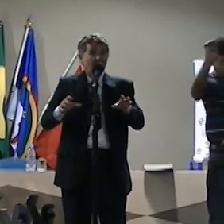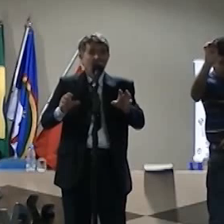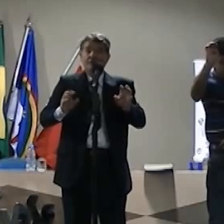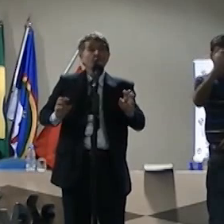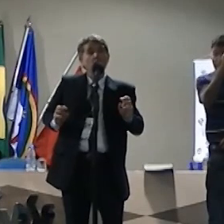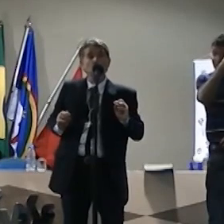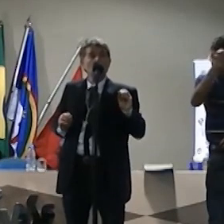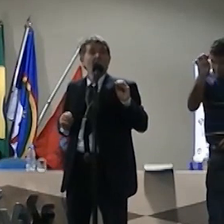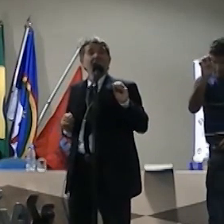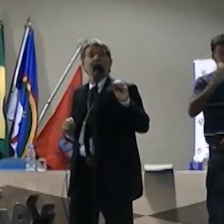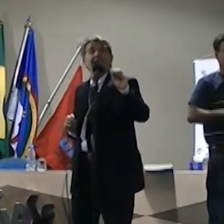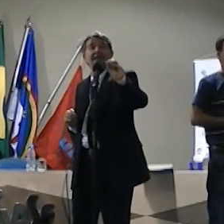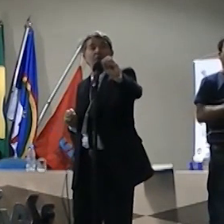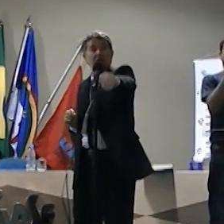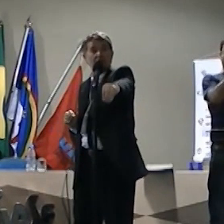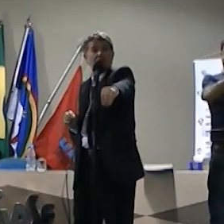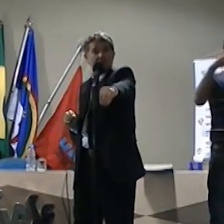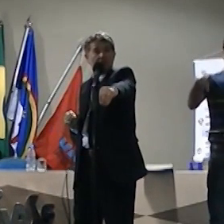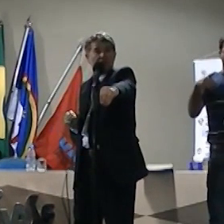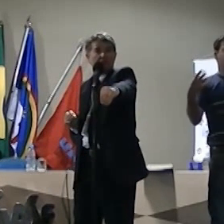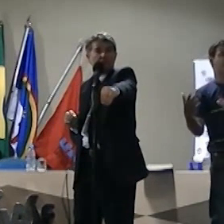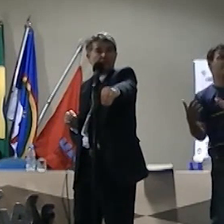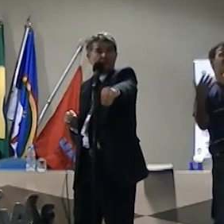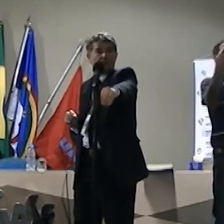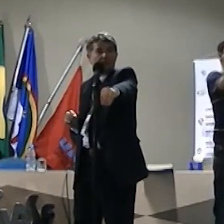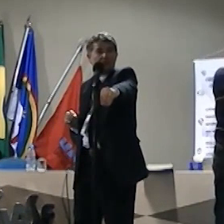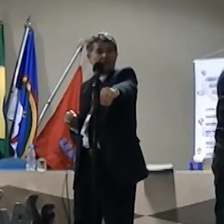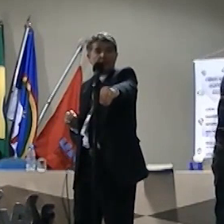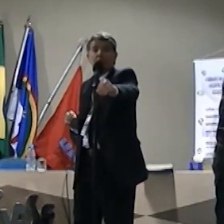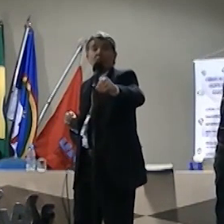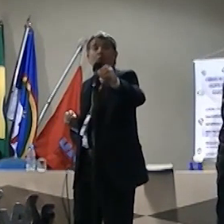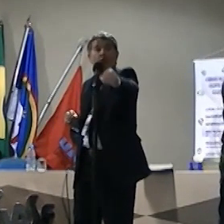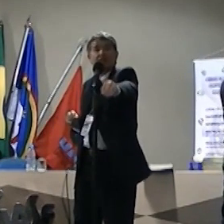professores vão tudo para uma determinada outra instituição,